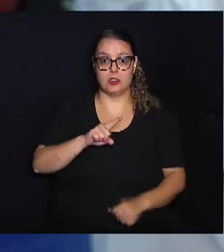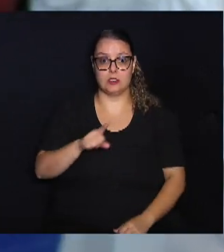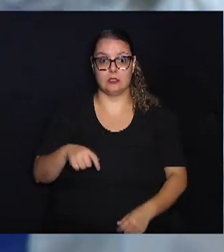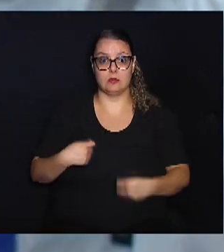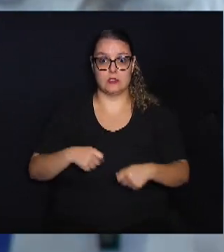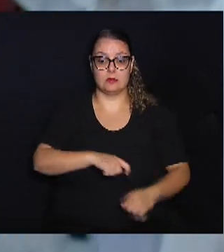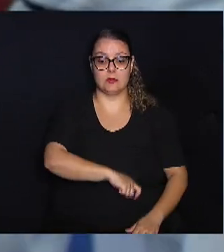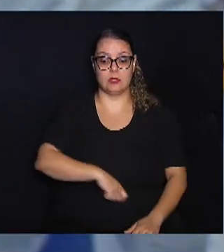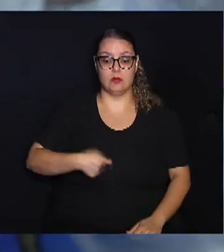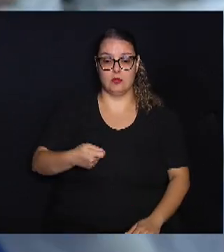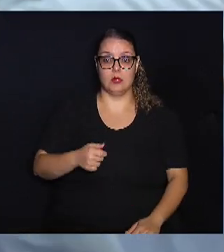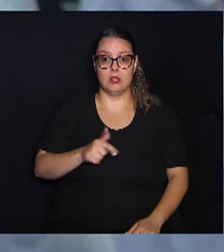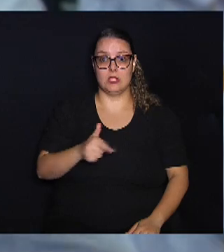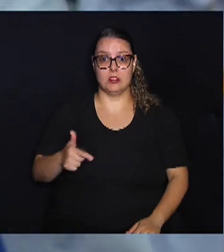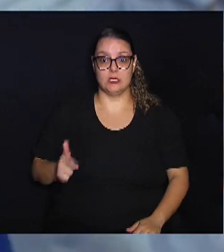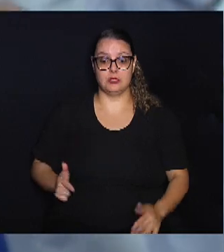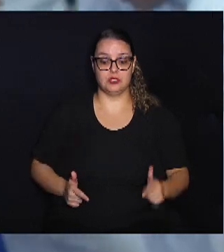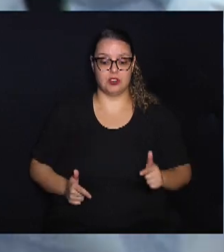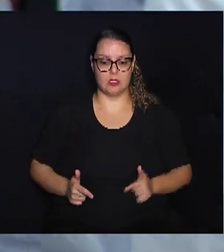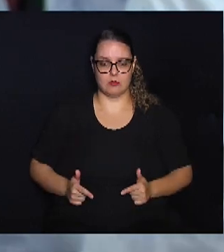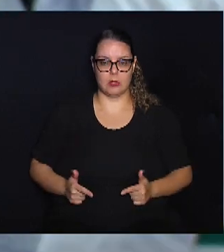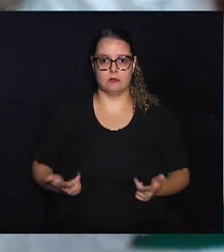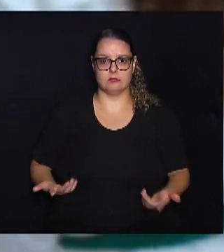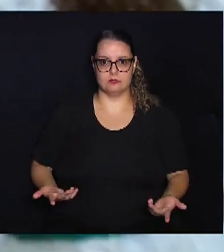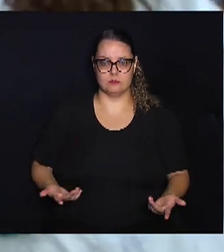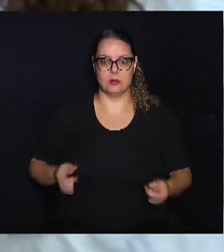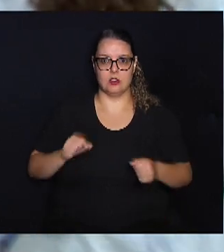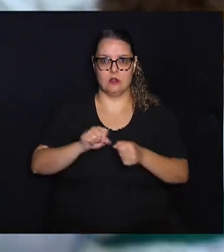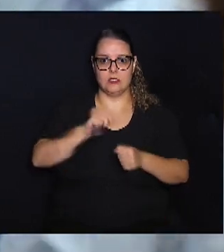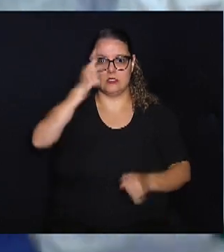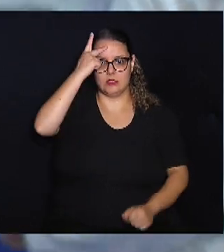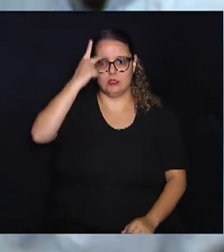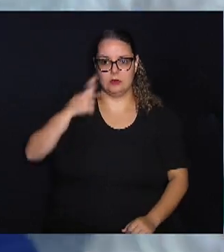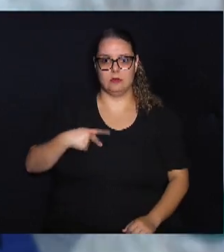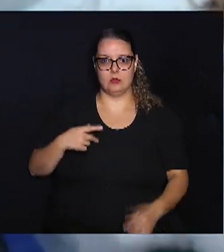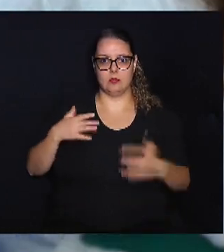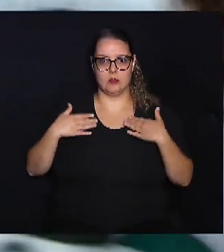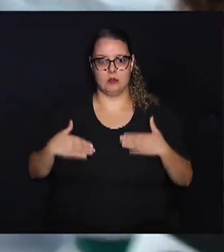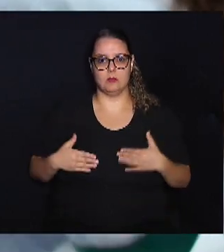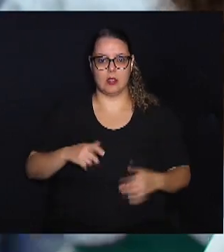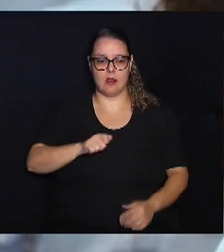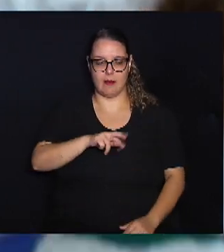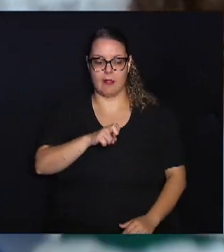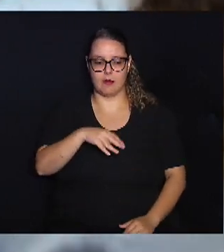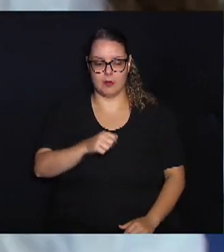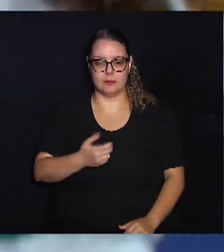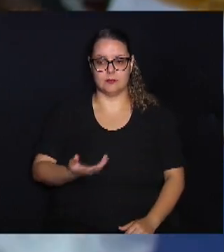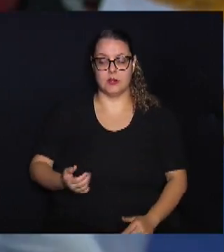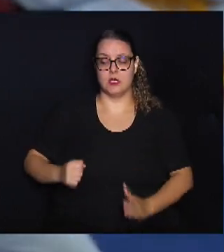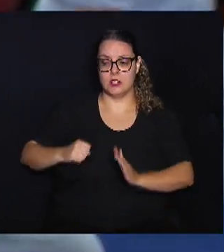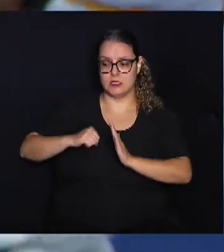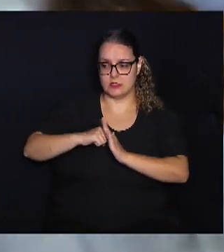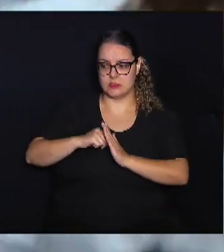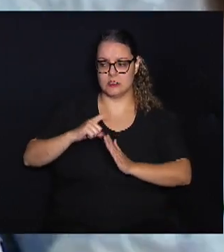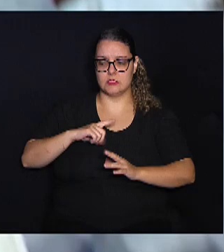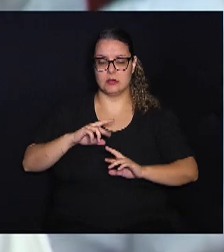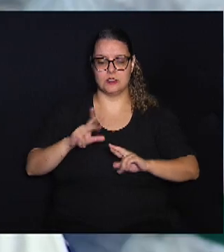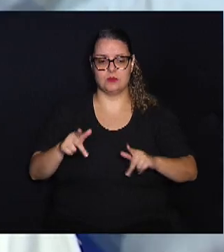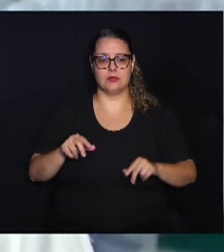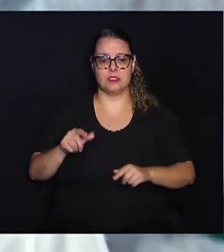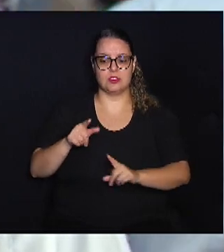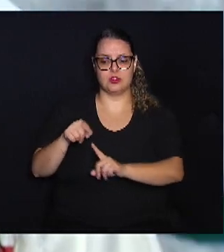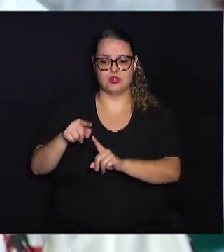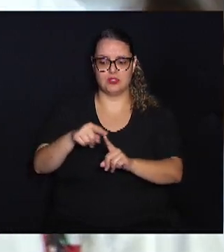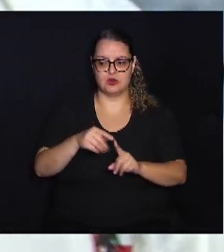espada nem de nenhuma arma, fazia do próprio corpo a sua arma. E existem diferentes modalidades